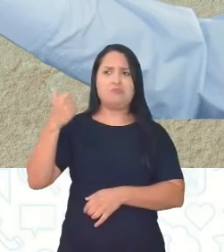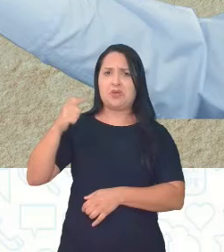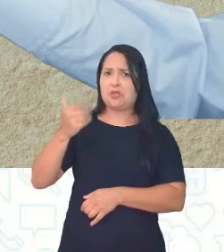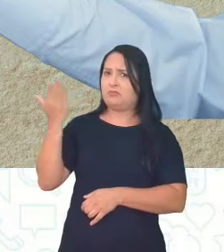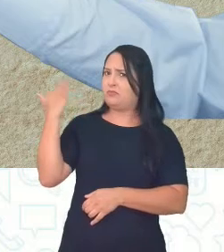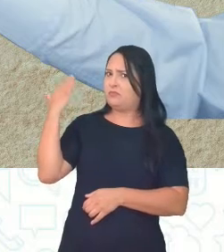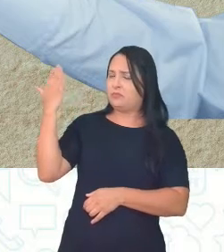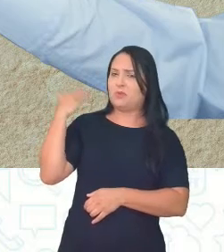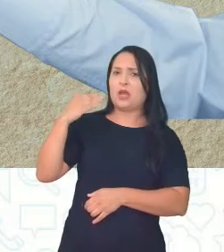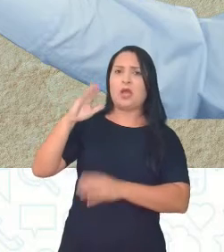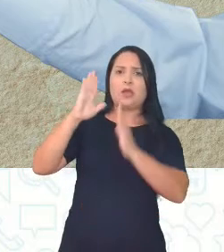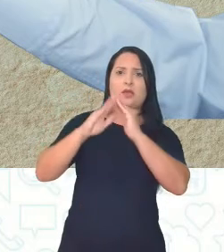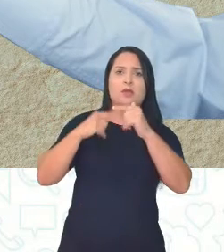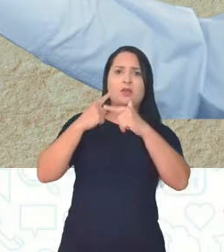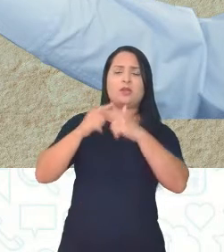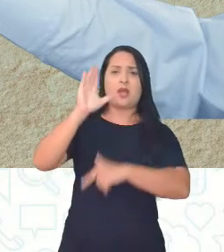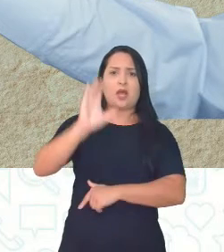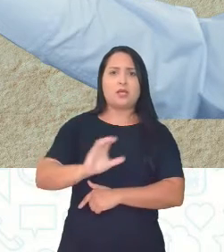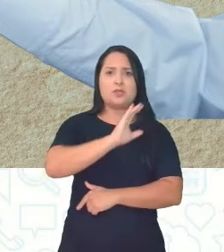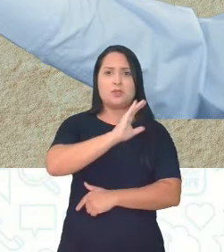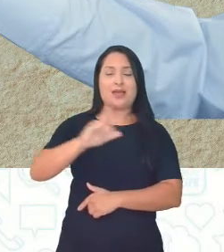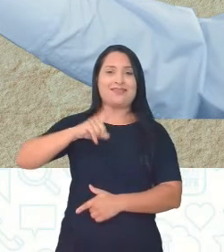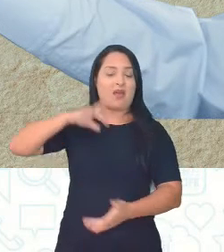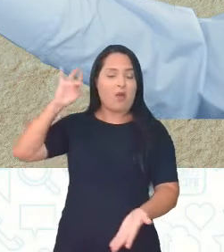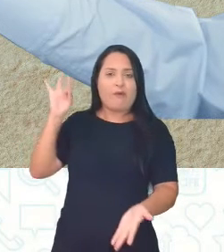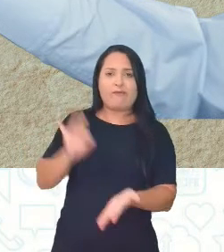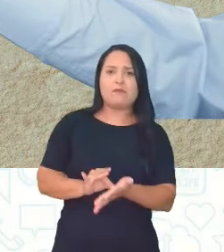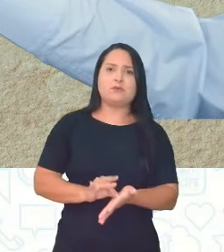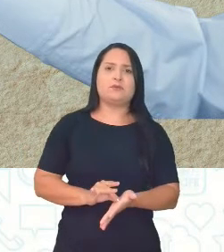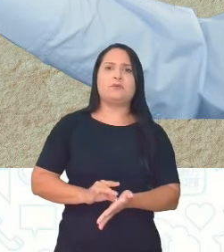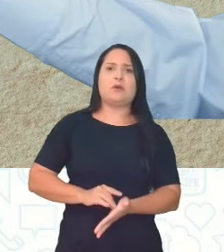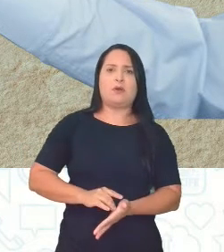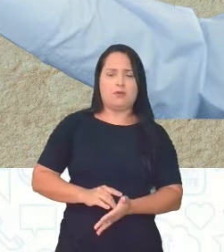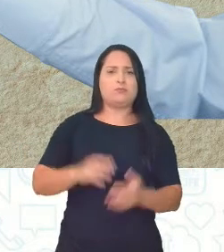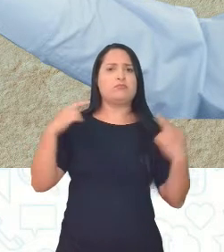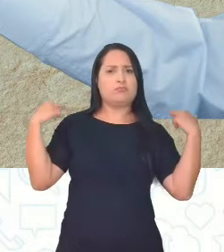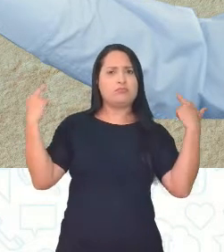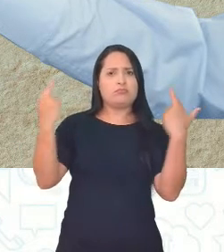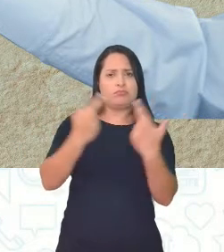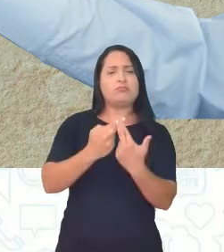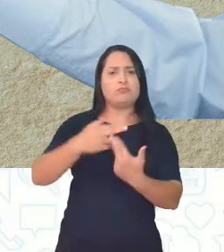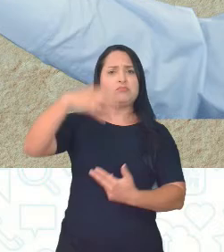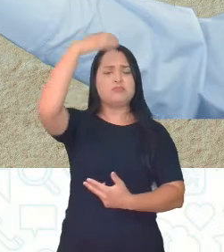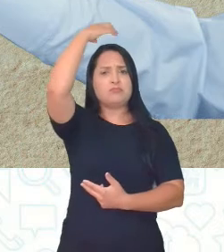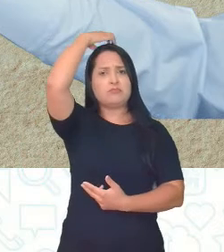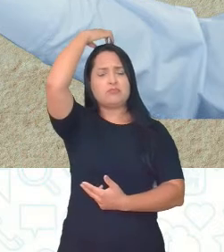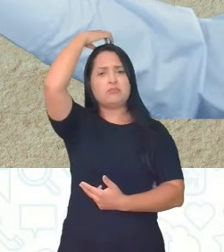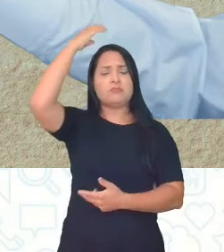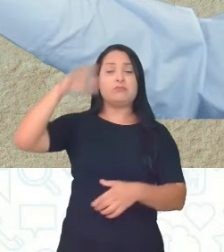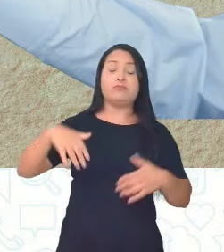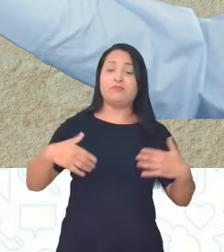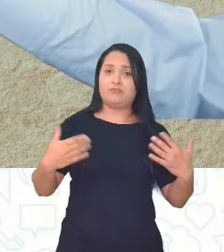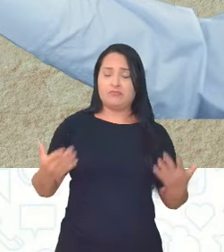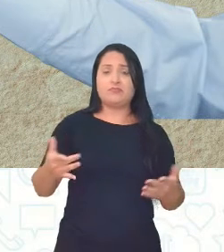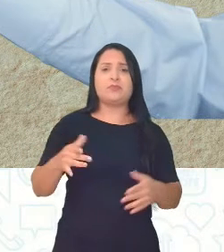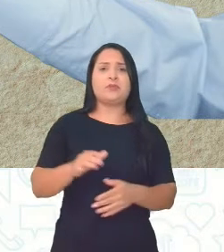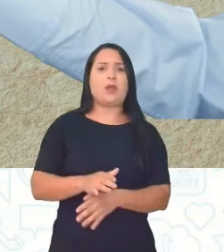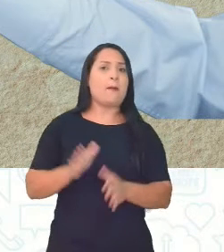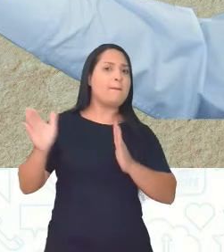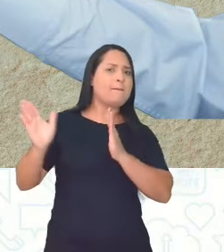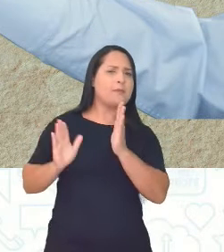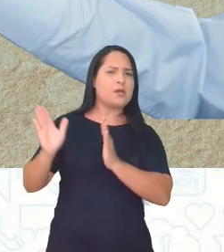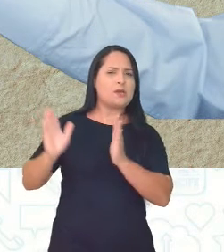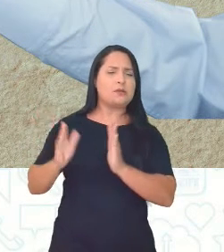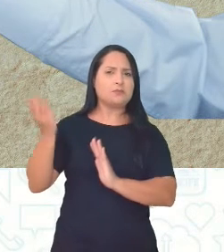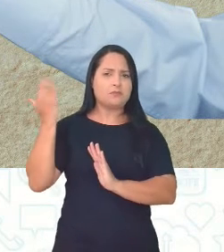uhum, Igreja Católica era a religião oficial do isso. Império. Então, inclusive, nesse